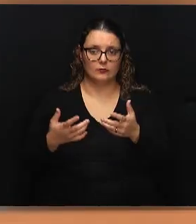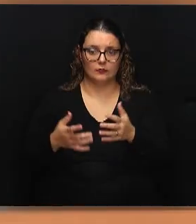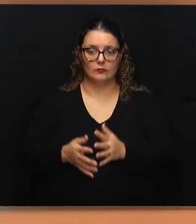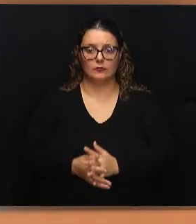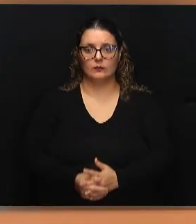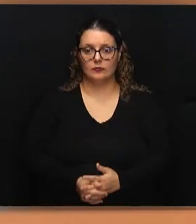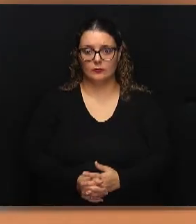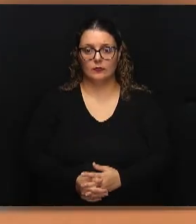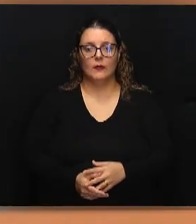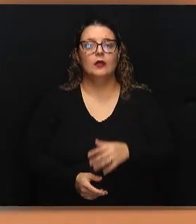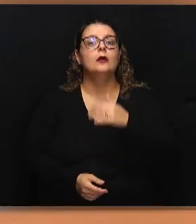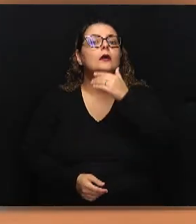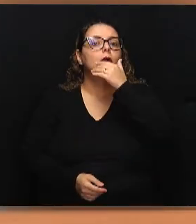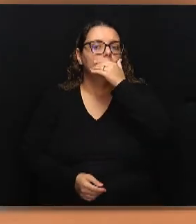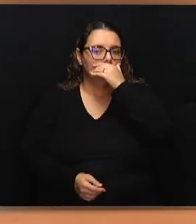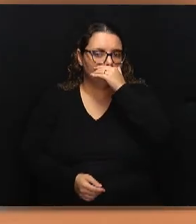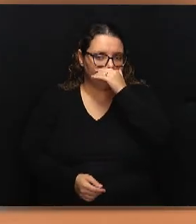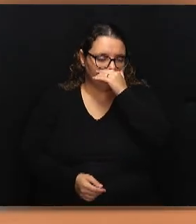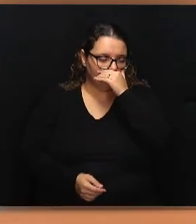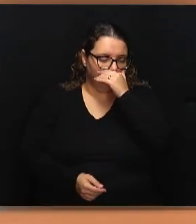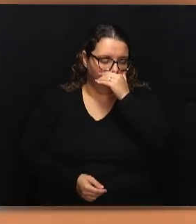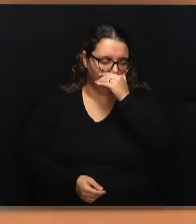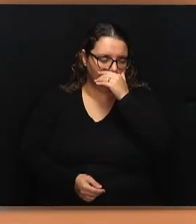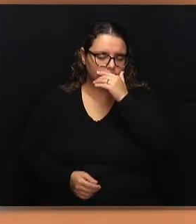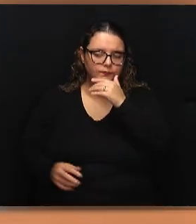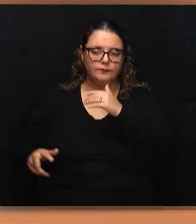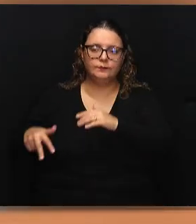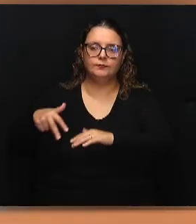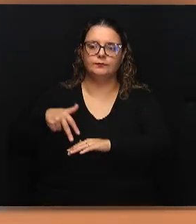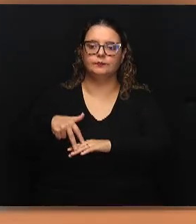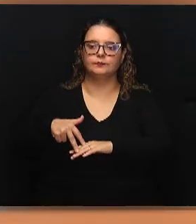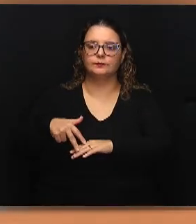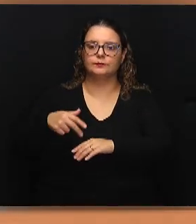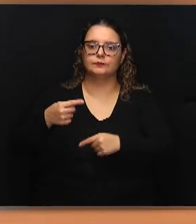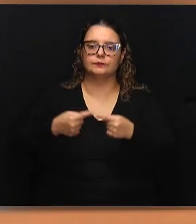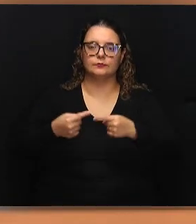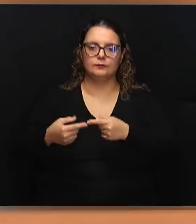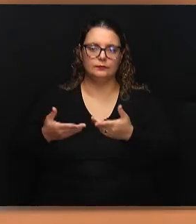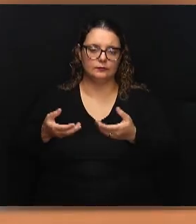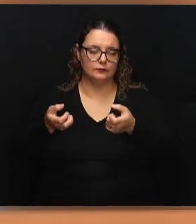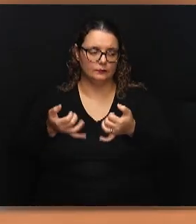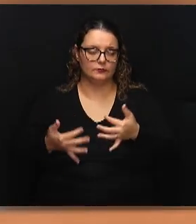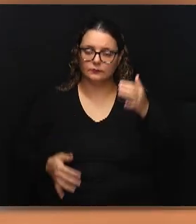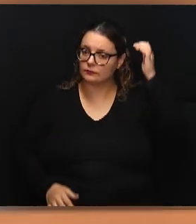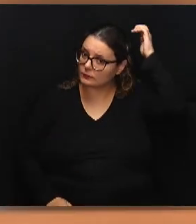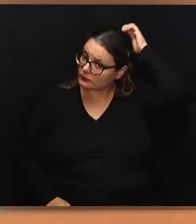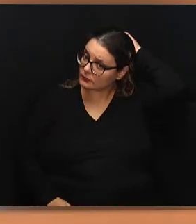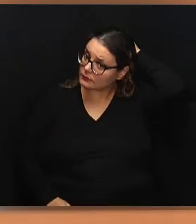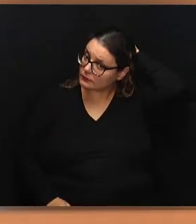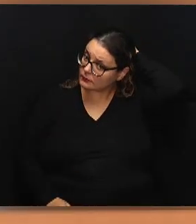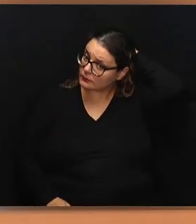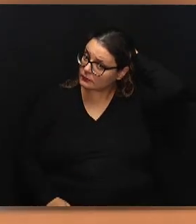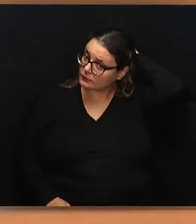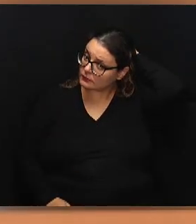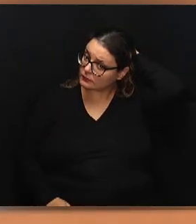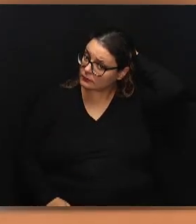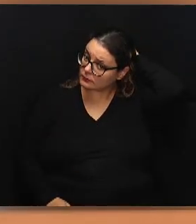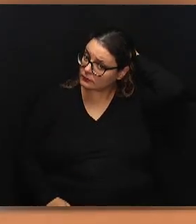o pessoal fosse para o plenário aí, para que o pessoal decidisse, entendeu? Ou se não, pedir vista do